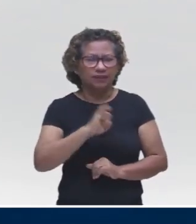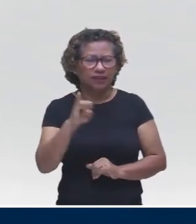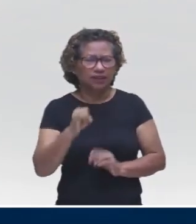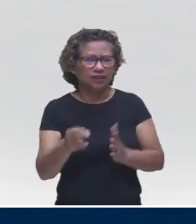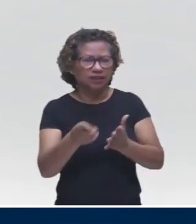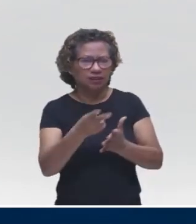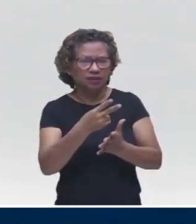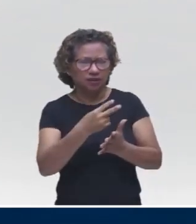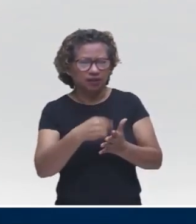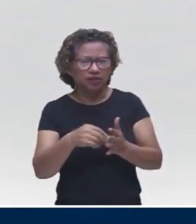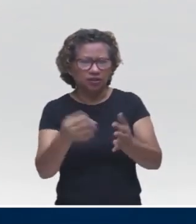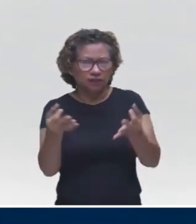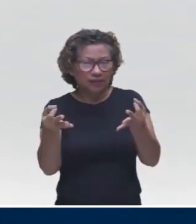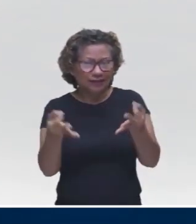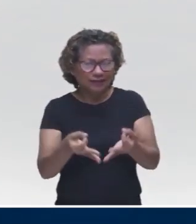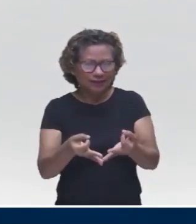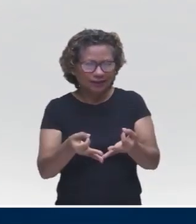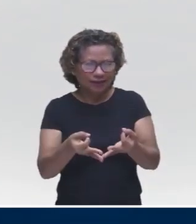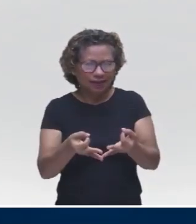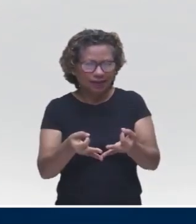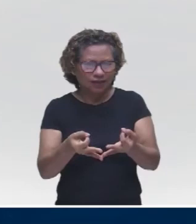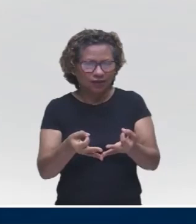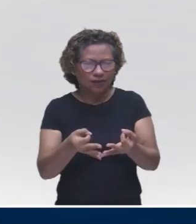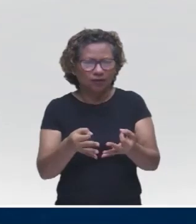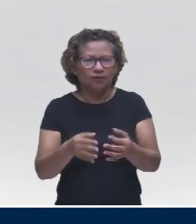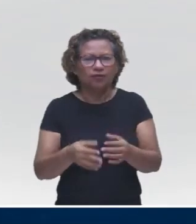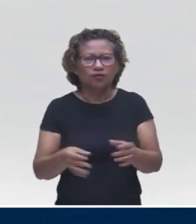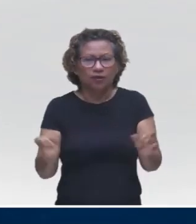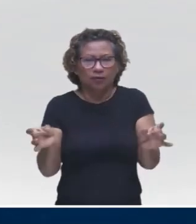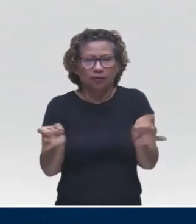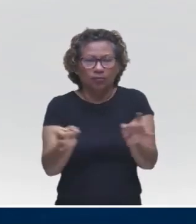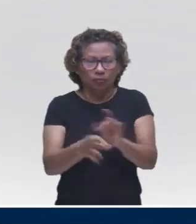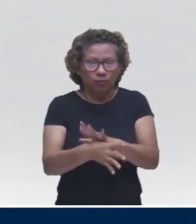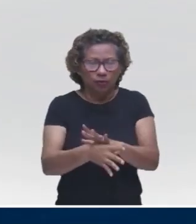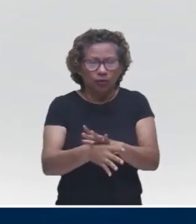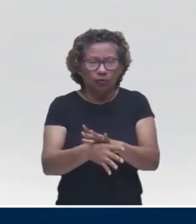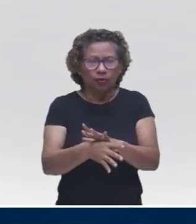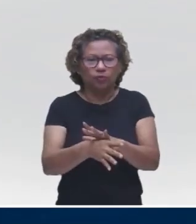estiver certo, quando nós inserirmos a função